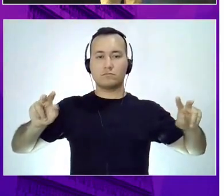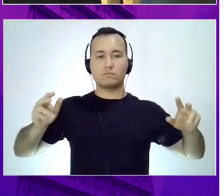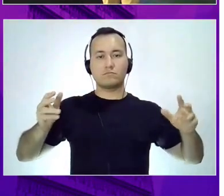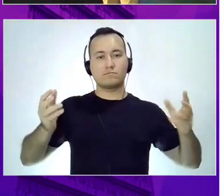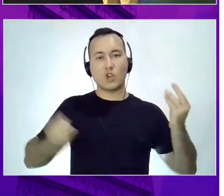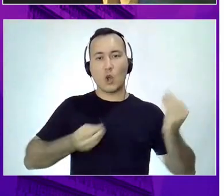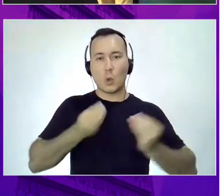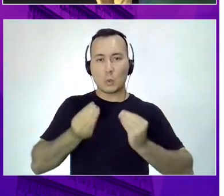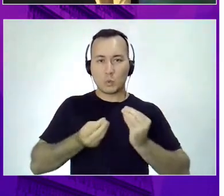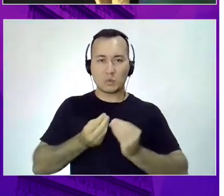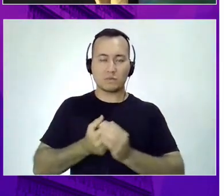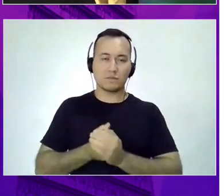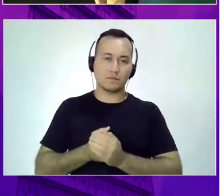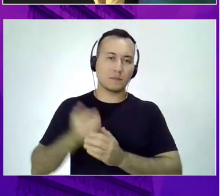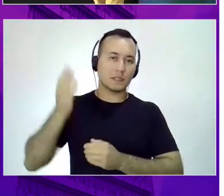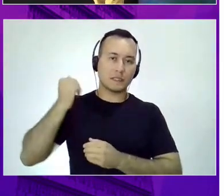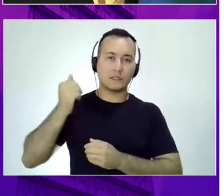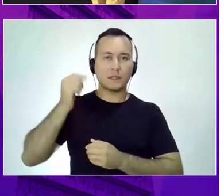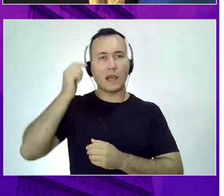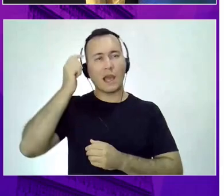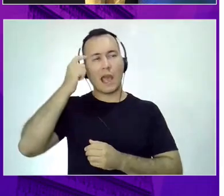importante do que parecia ser.